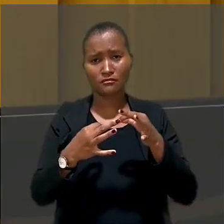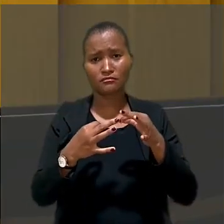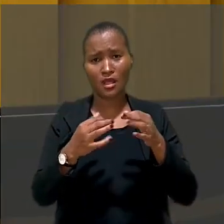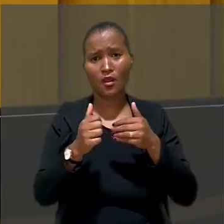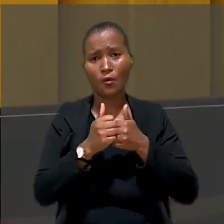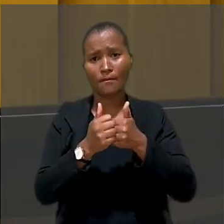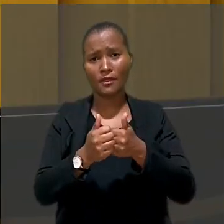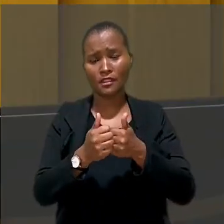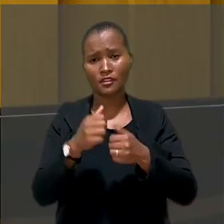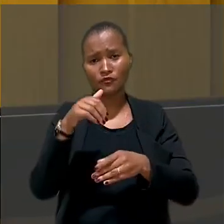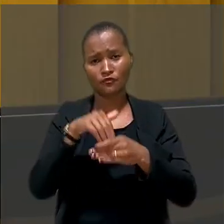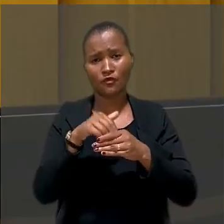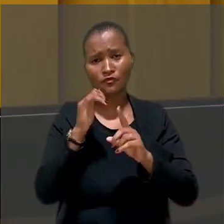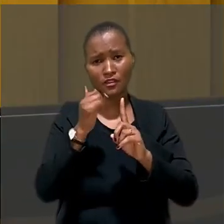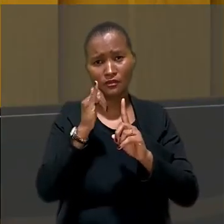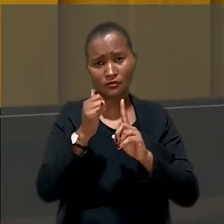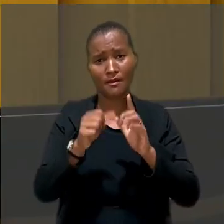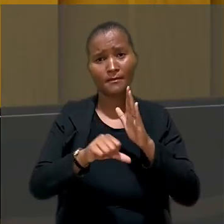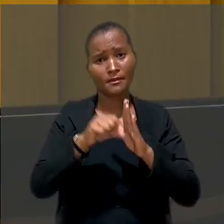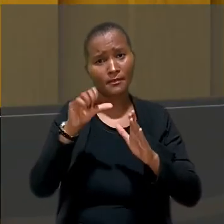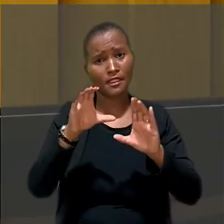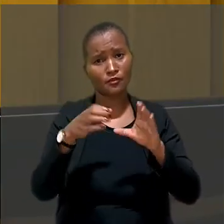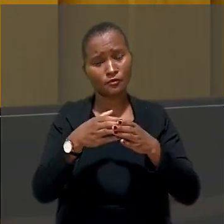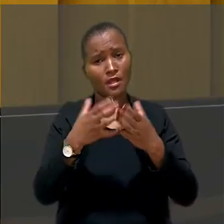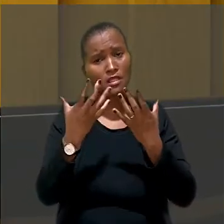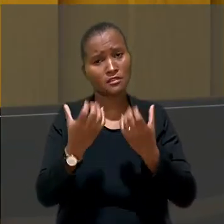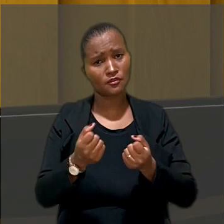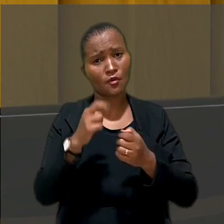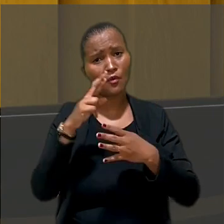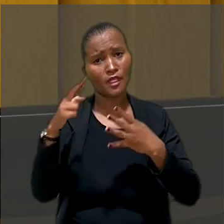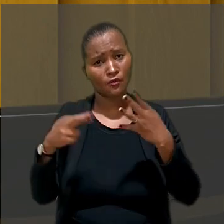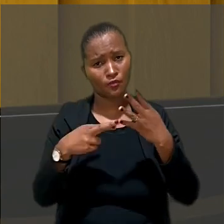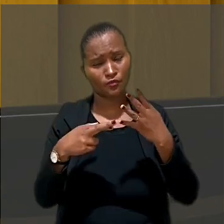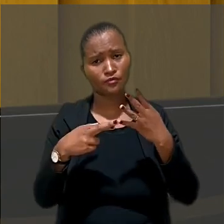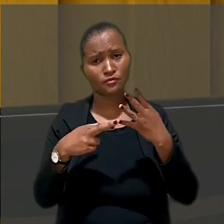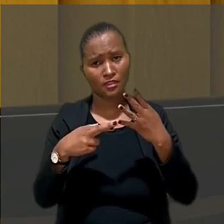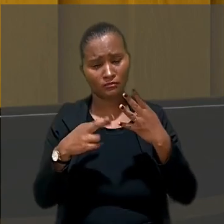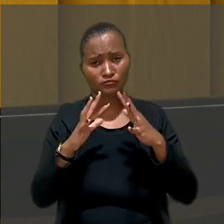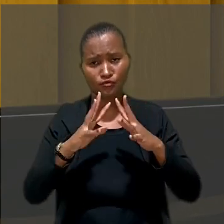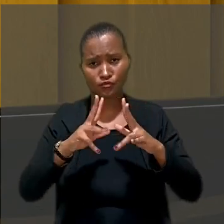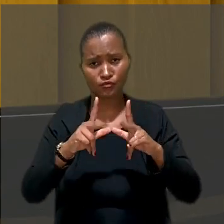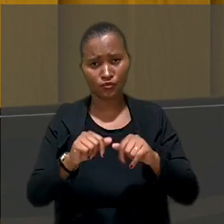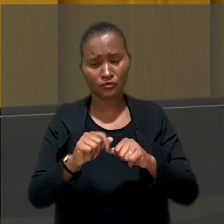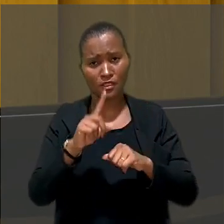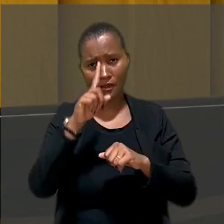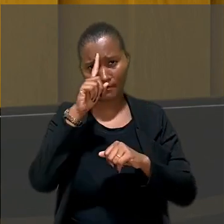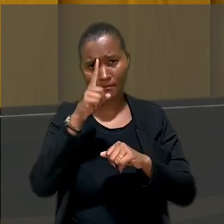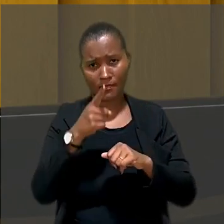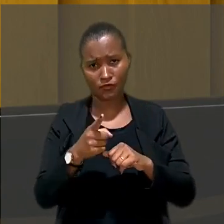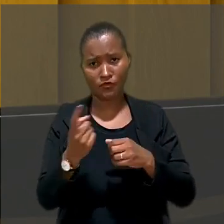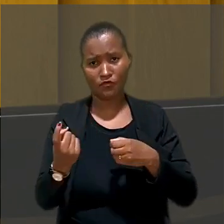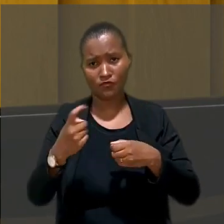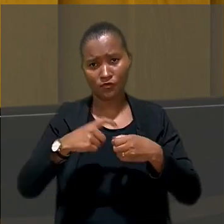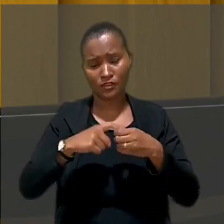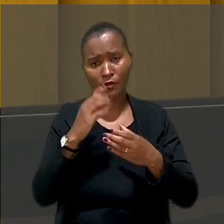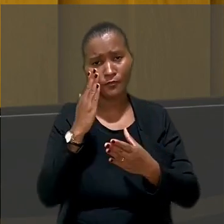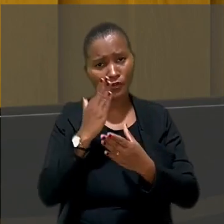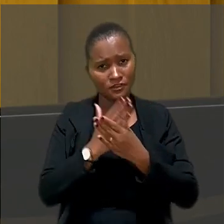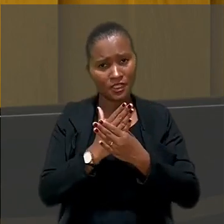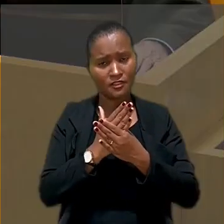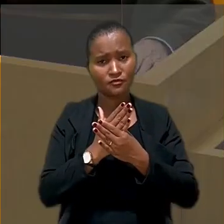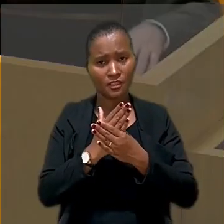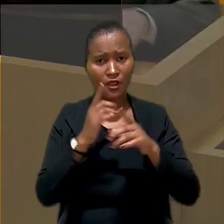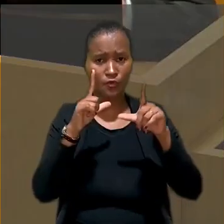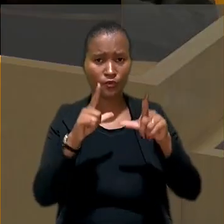Seguindo o voto do relator, a primeira turma aceitou o recurso por unanimidade e determinou o retorno dos autos à vara